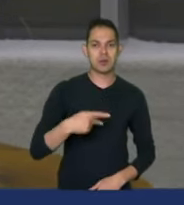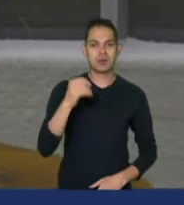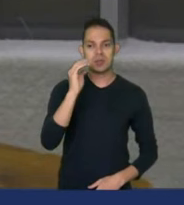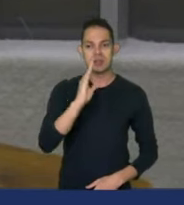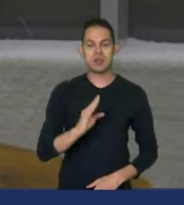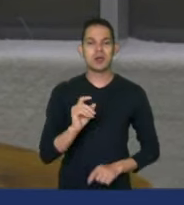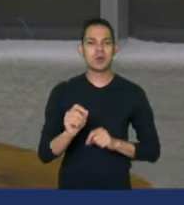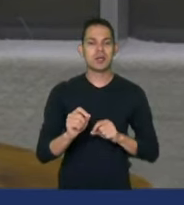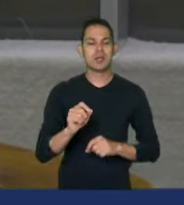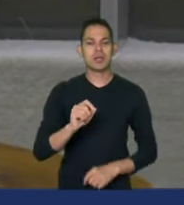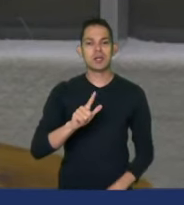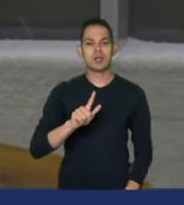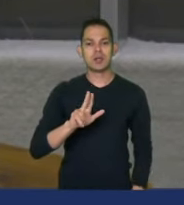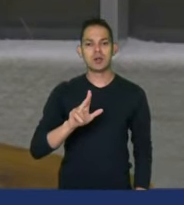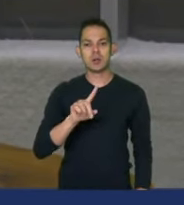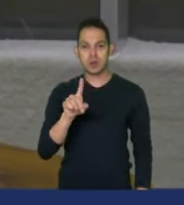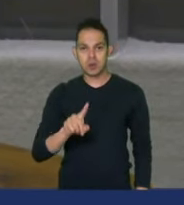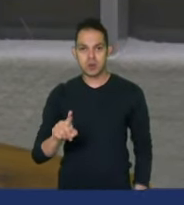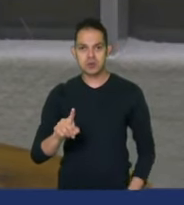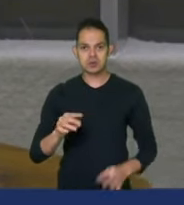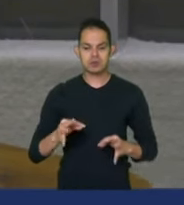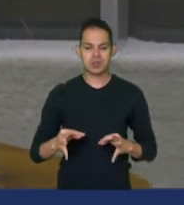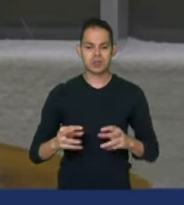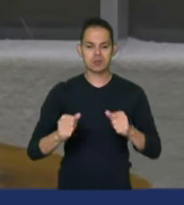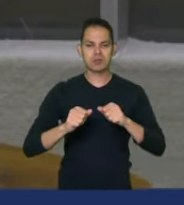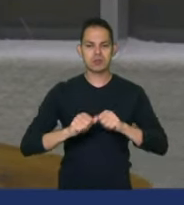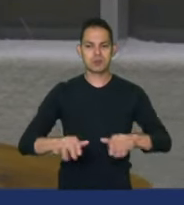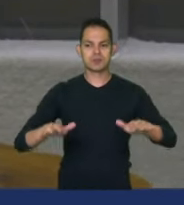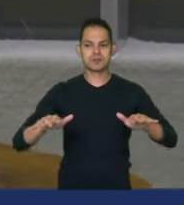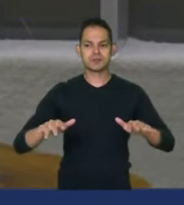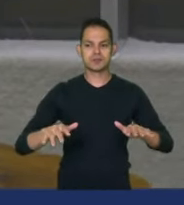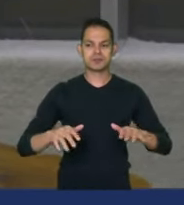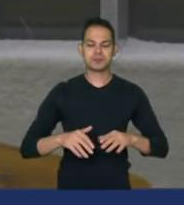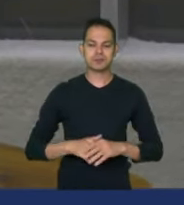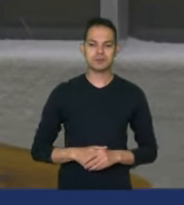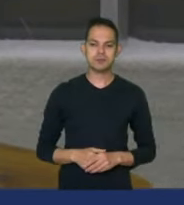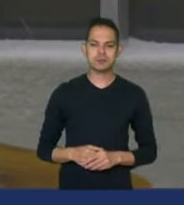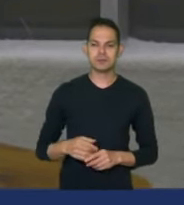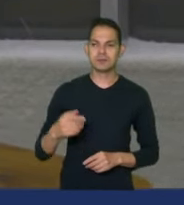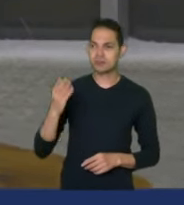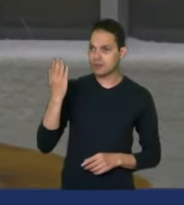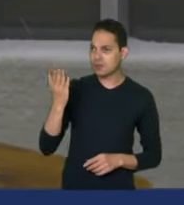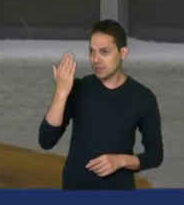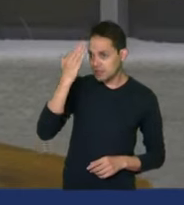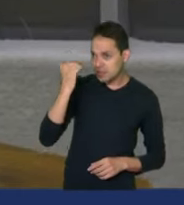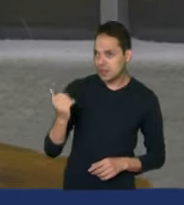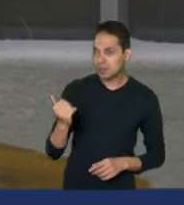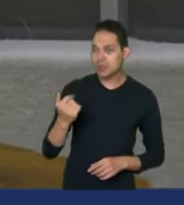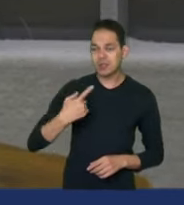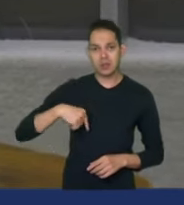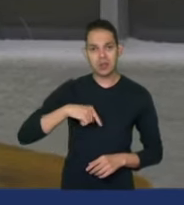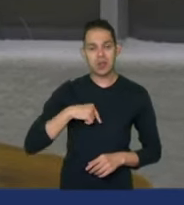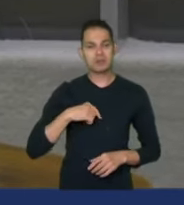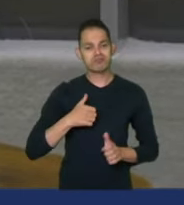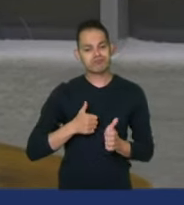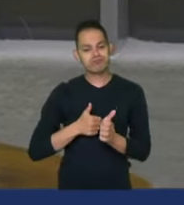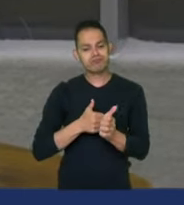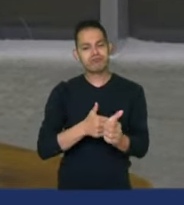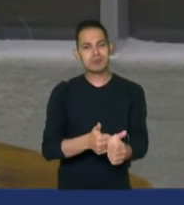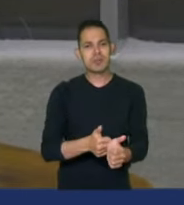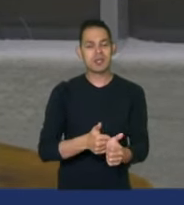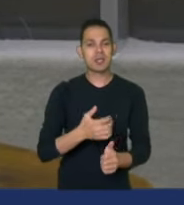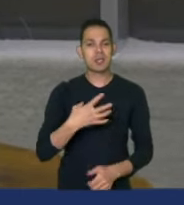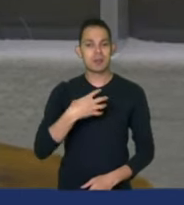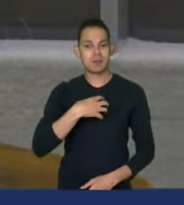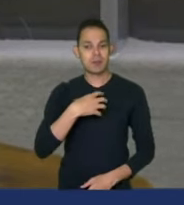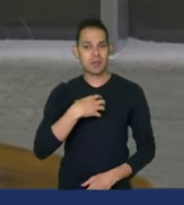Todos. Vossa Excelência sabe, e nós acompanhamos passo a passo, que na Bahia, quando da implantação do programa Luz para